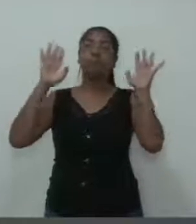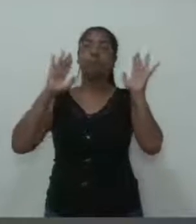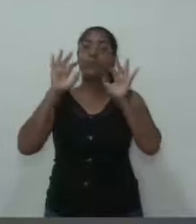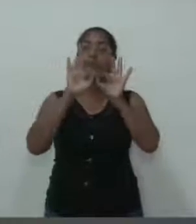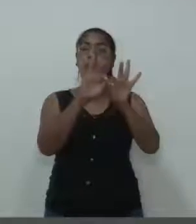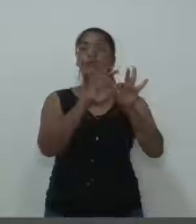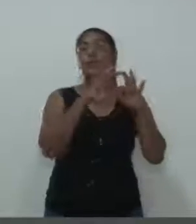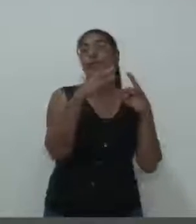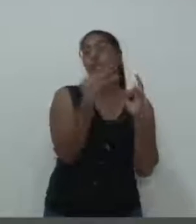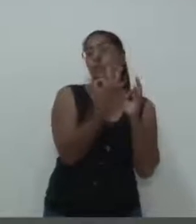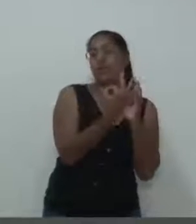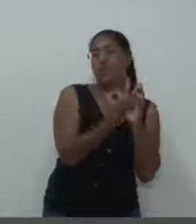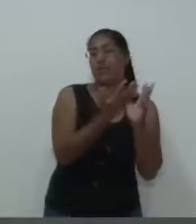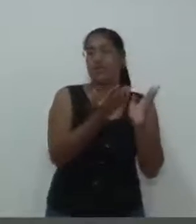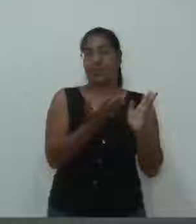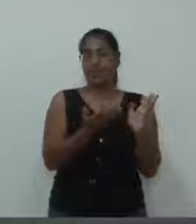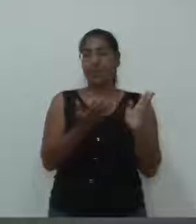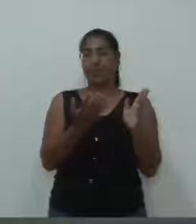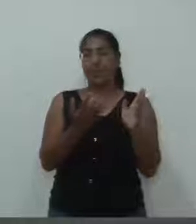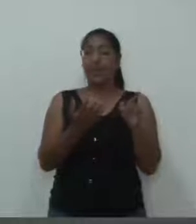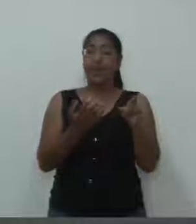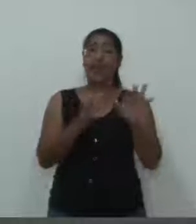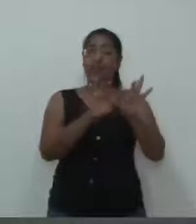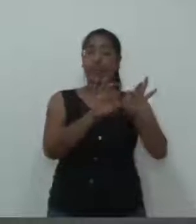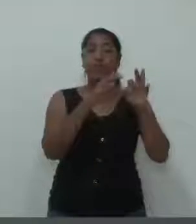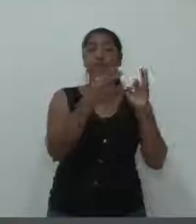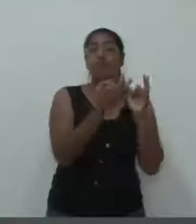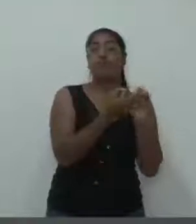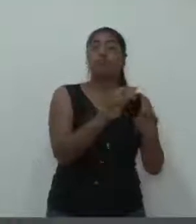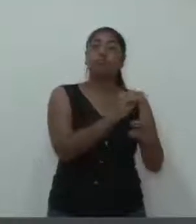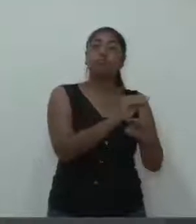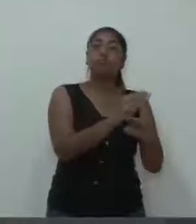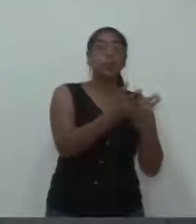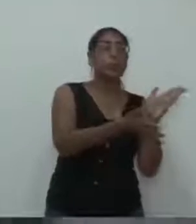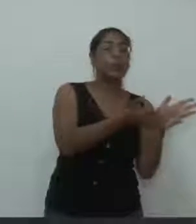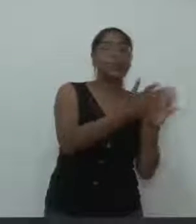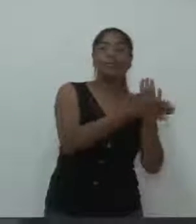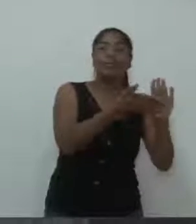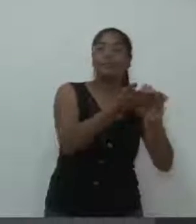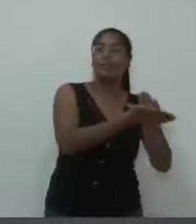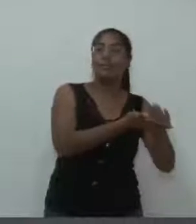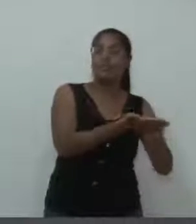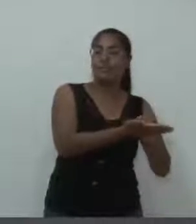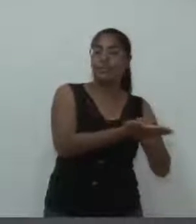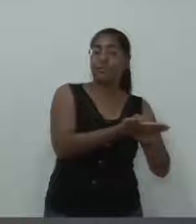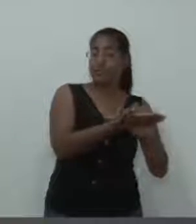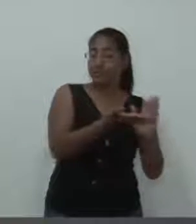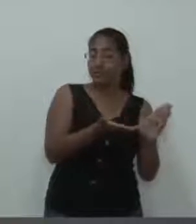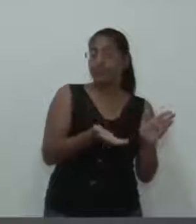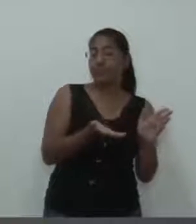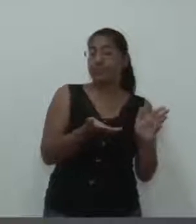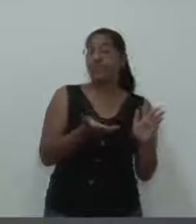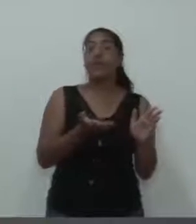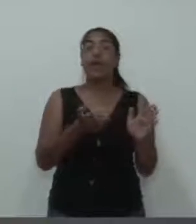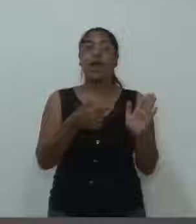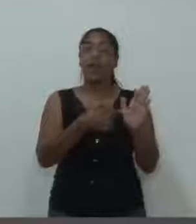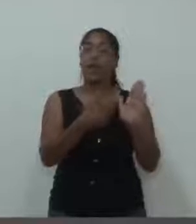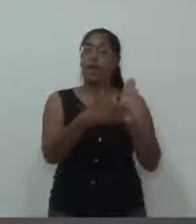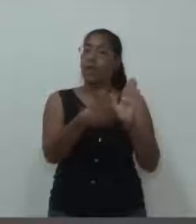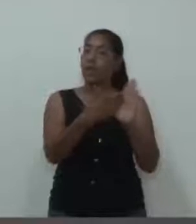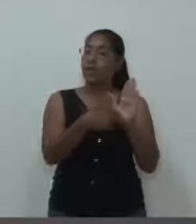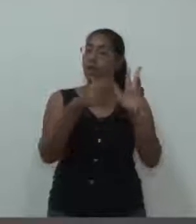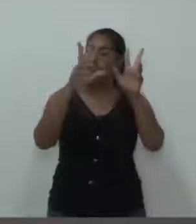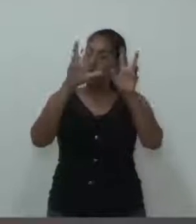gente escapar dessa armadilha que é não cuidar da família. A partir daí, eles propõem alguns temas muito